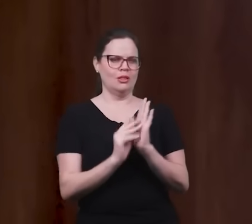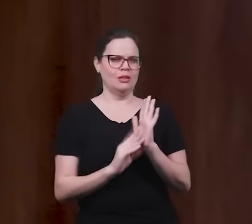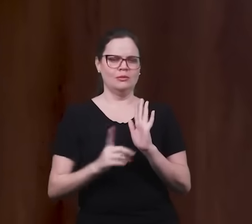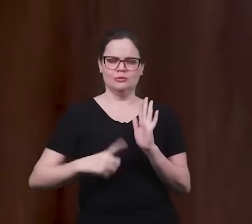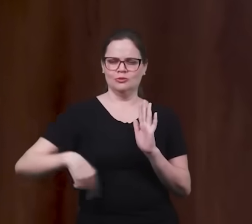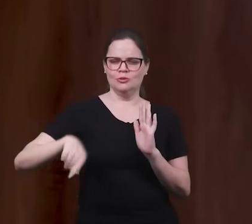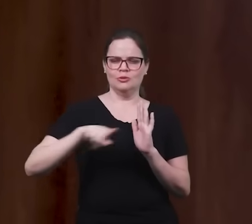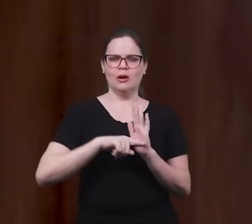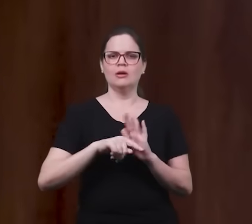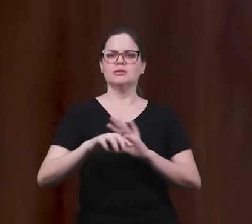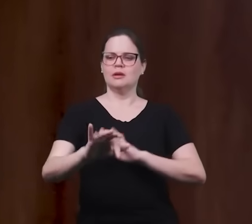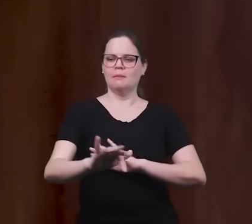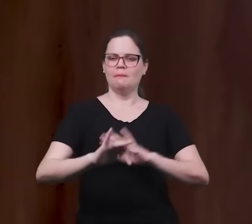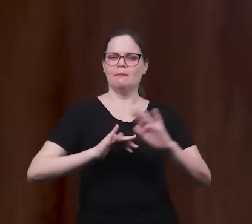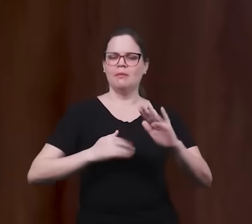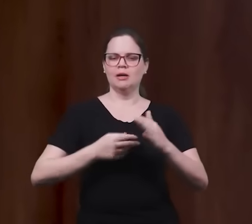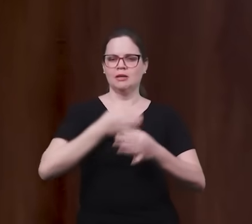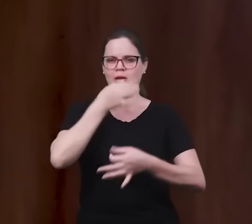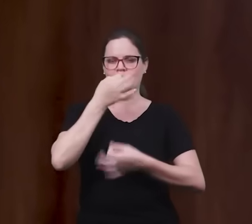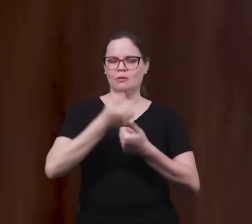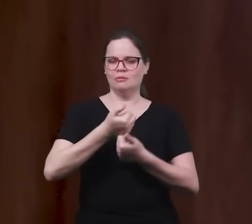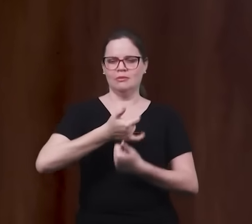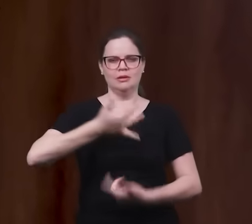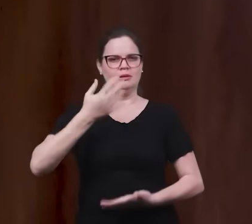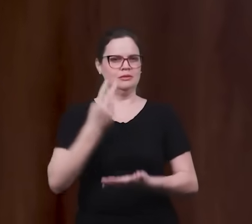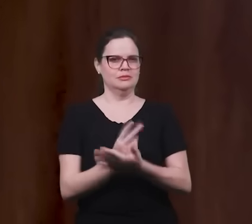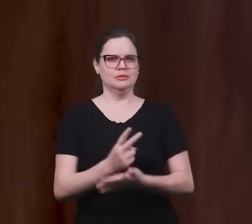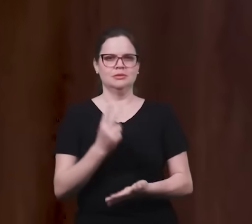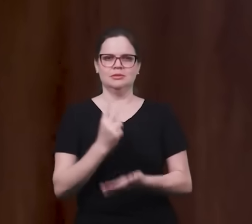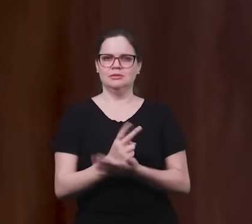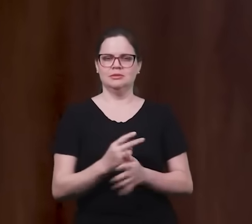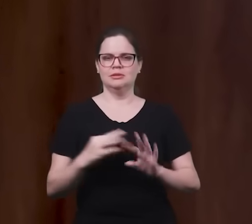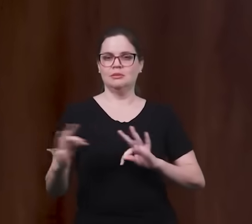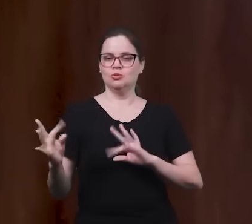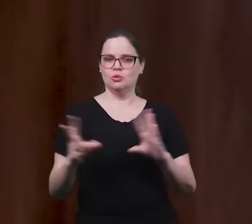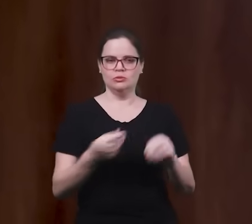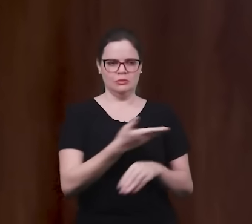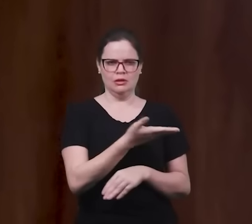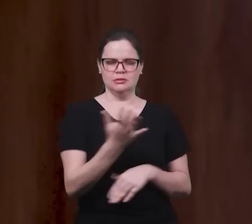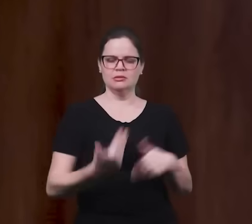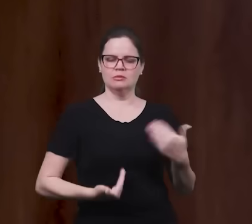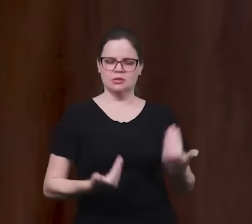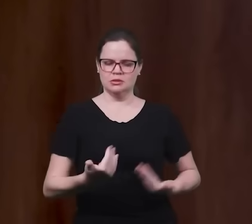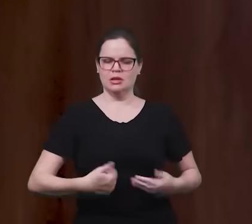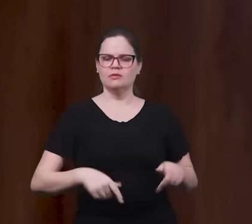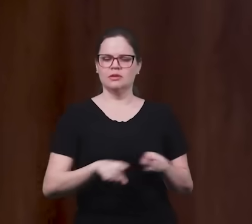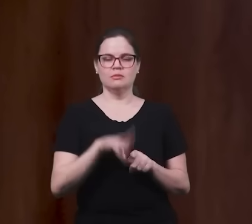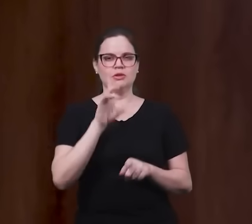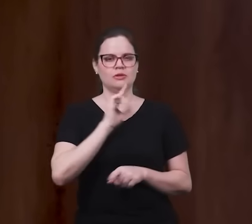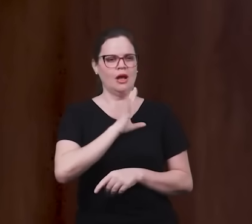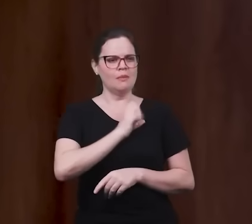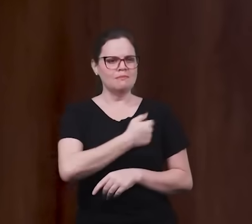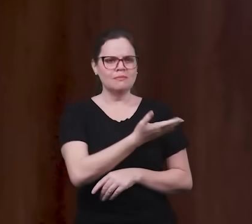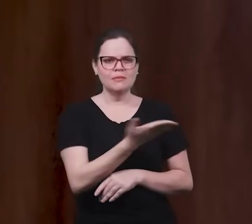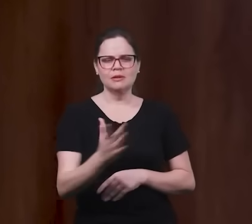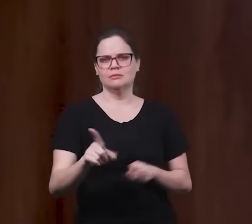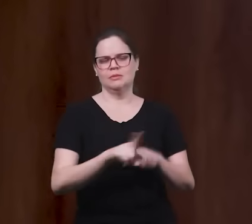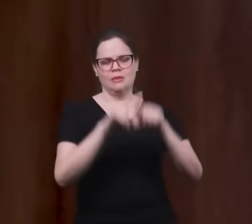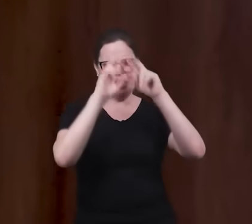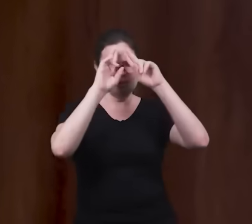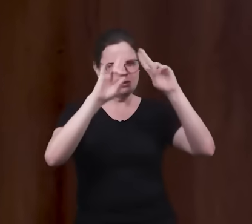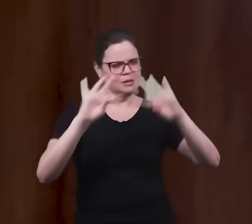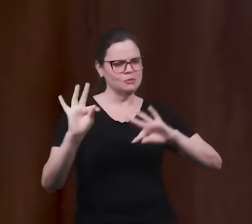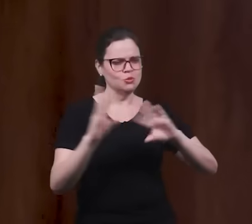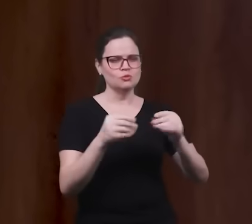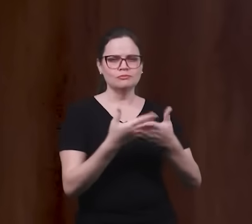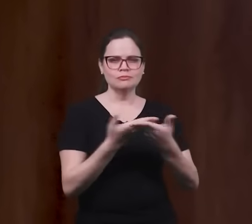conosco também, mandam seus comentários, são servos de Deus que nós respeitamos, amamos também.